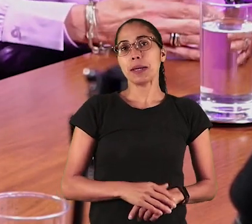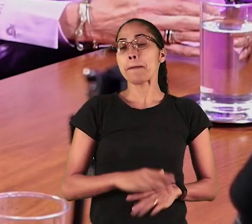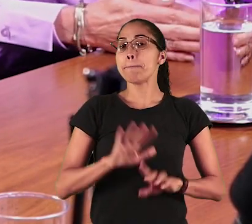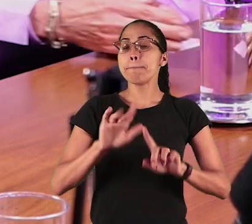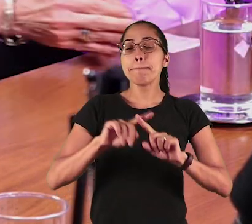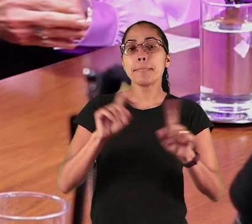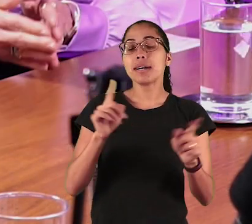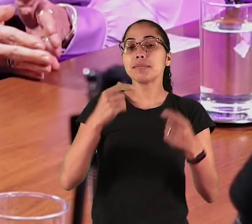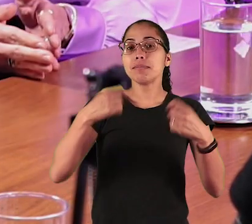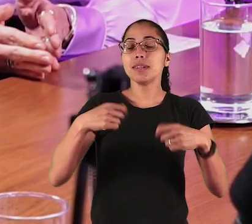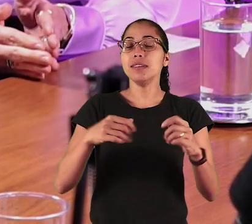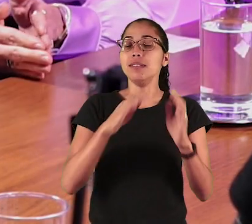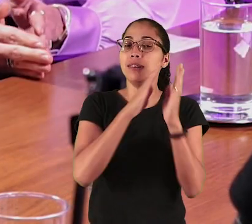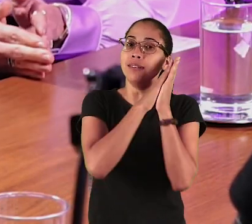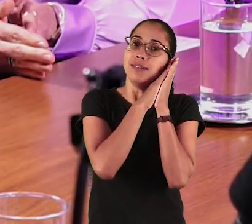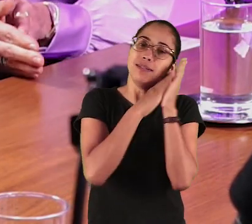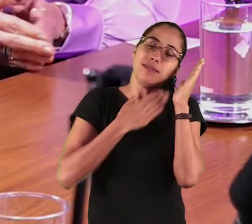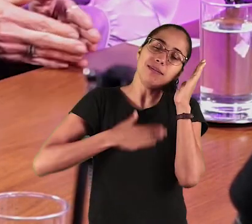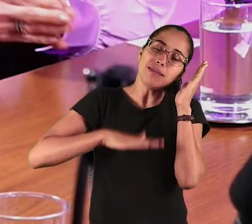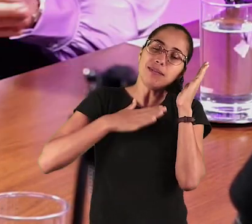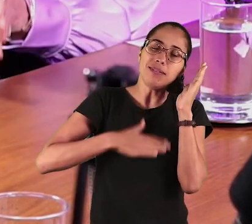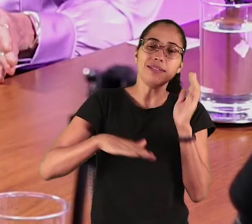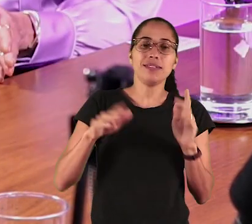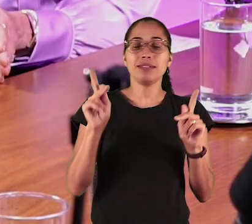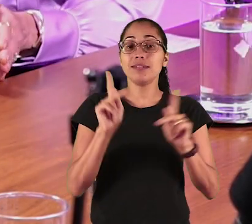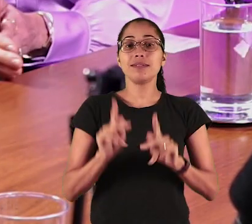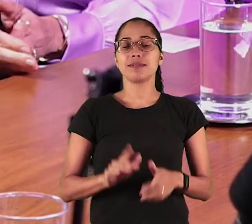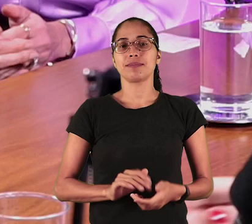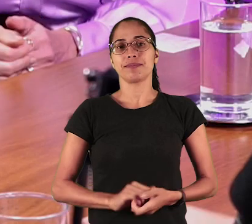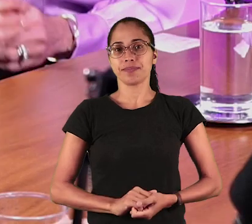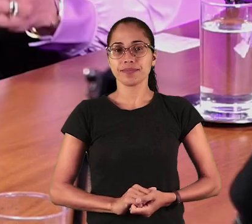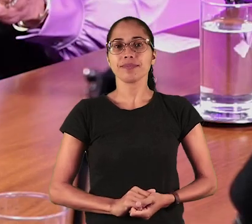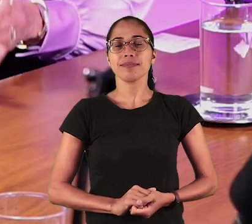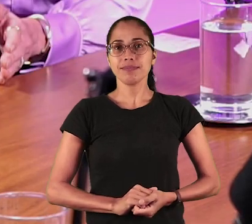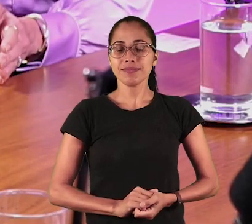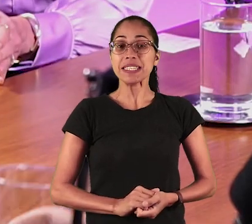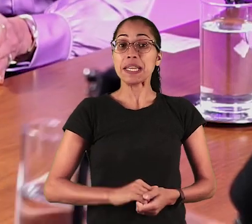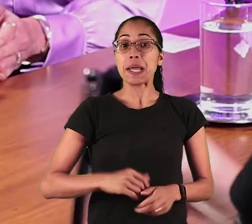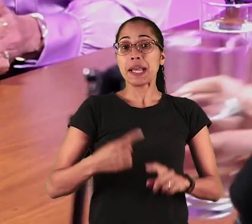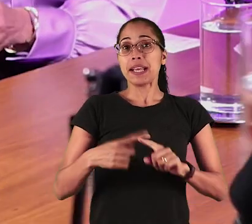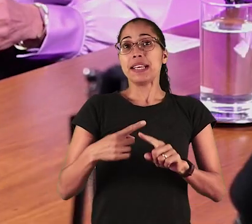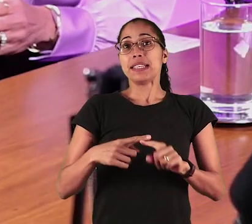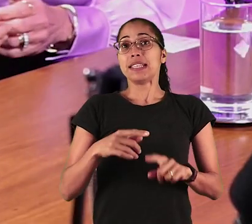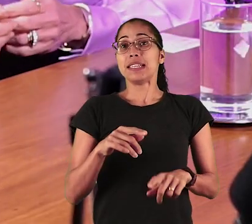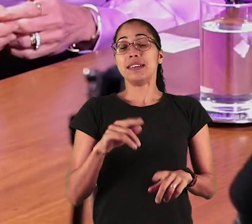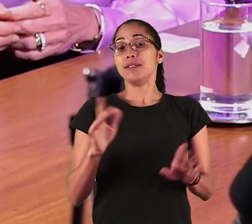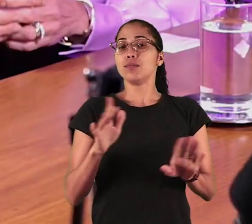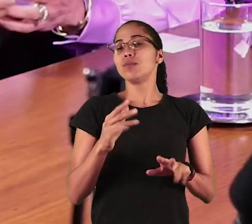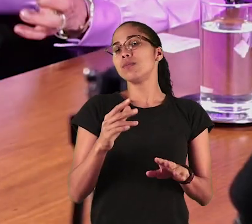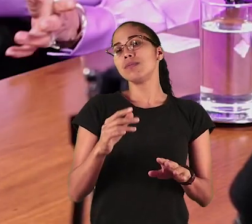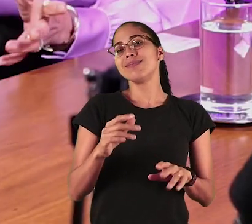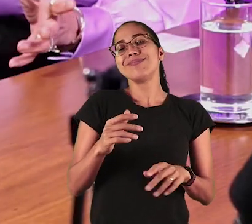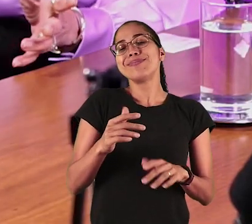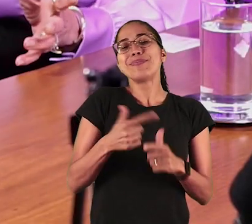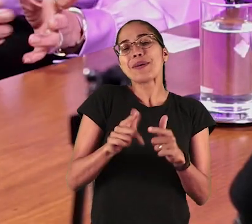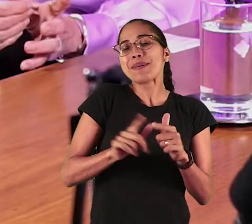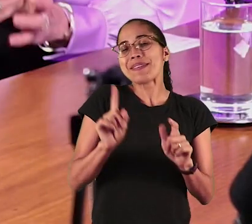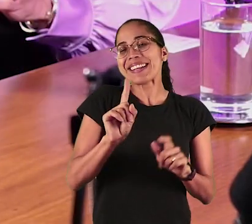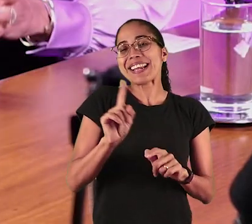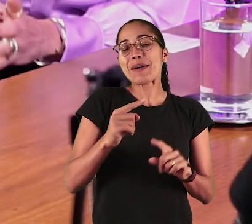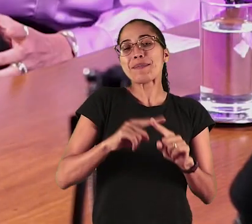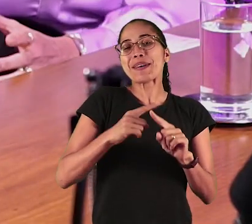deixar de fazer alguma coisa não pude estar presente com meu marido não pude estar com meus filhos não pude estar com os meus amigos e tudo bem